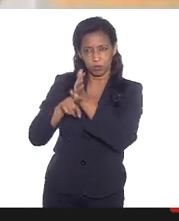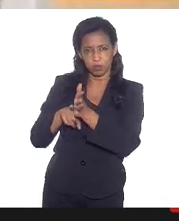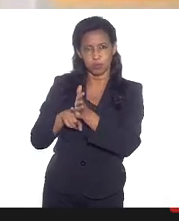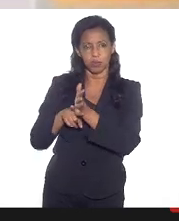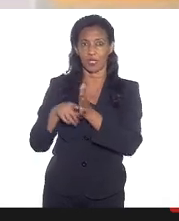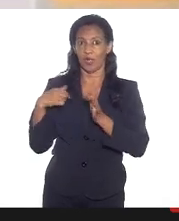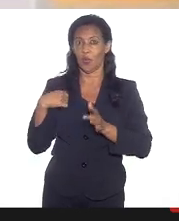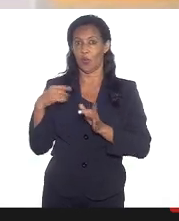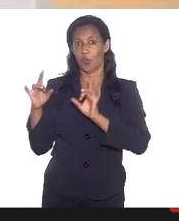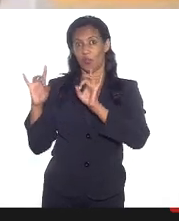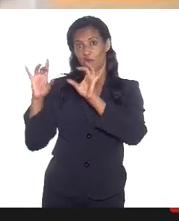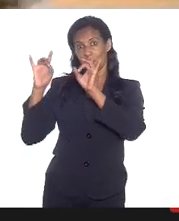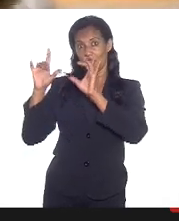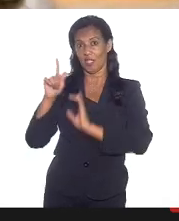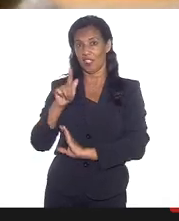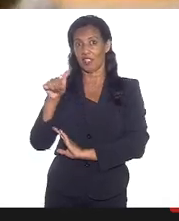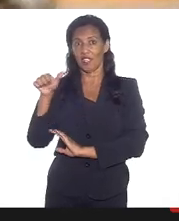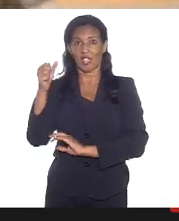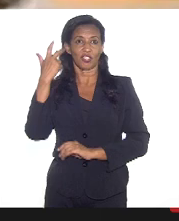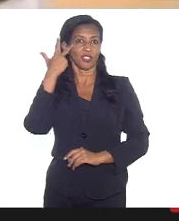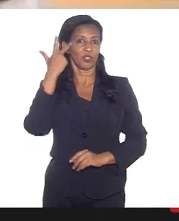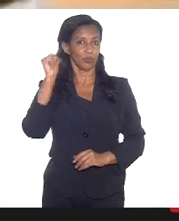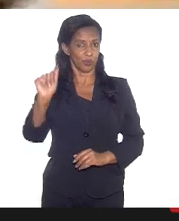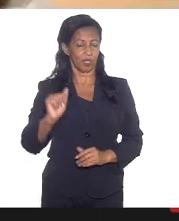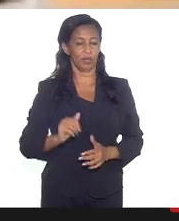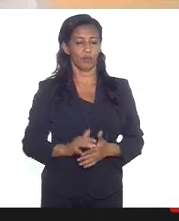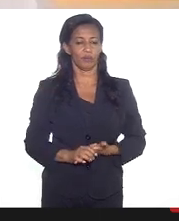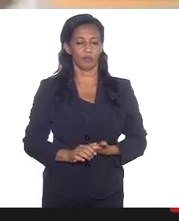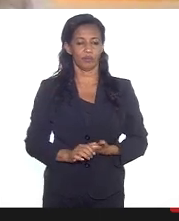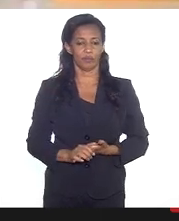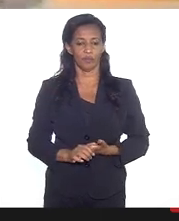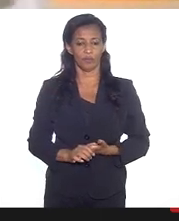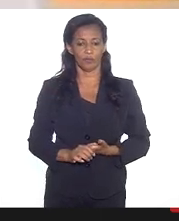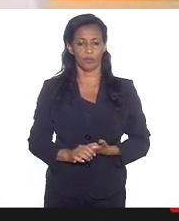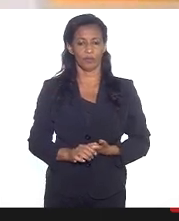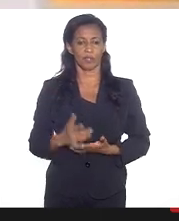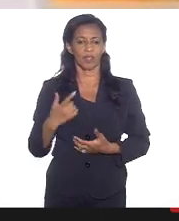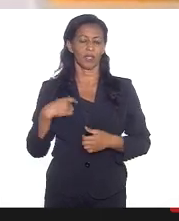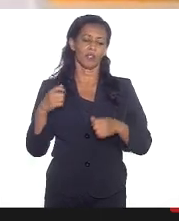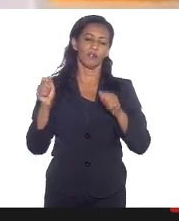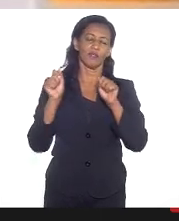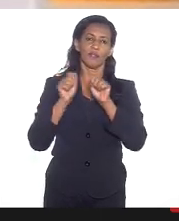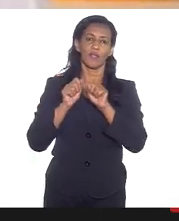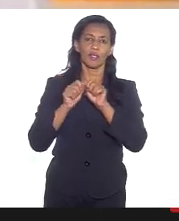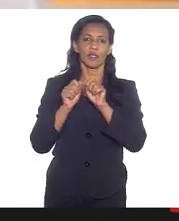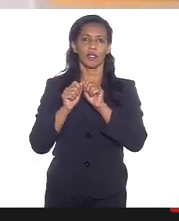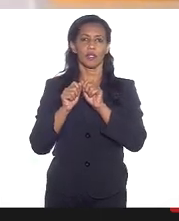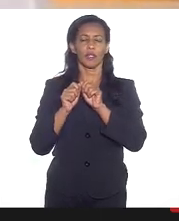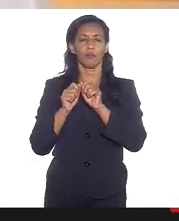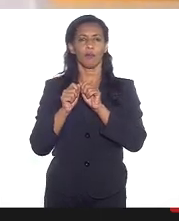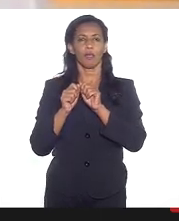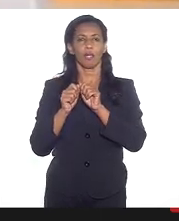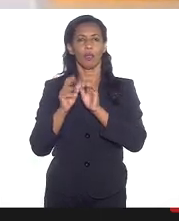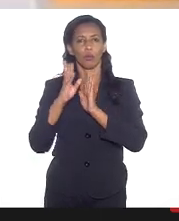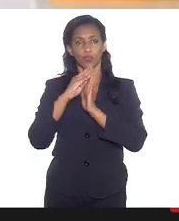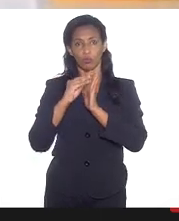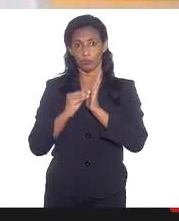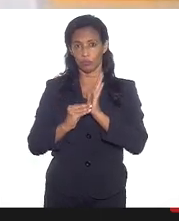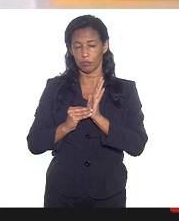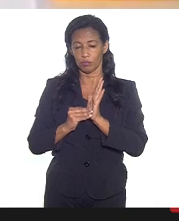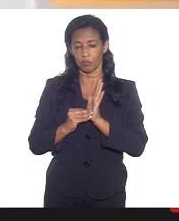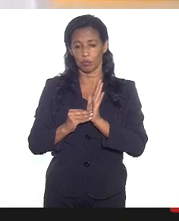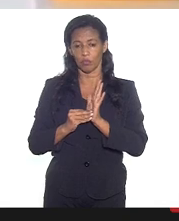setor de gás natural, e fazer algumas considerações sobre